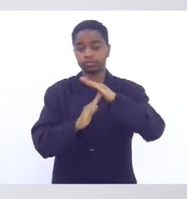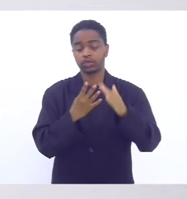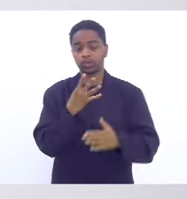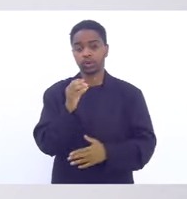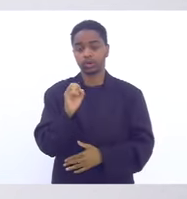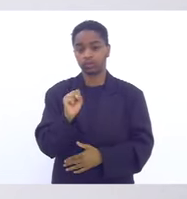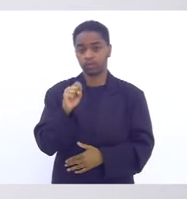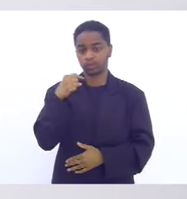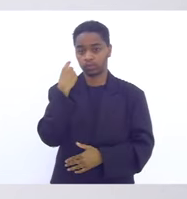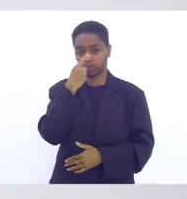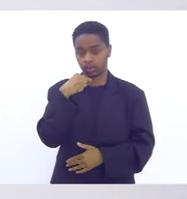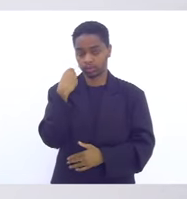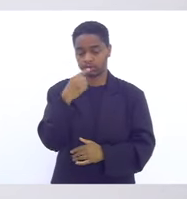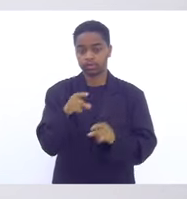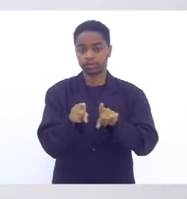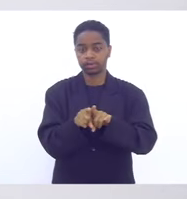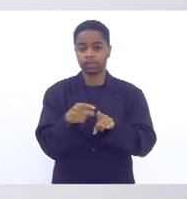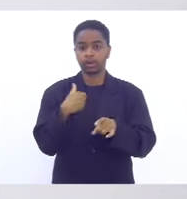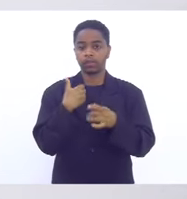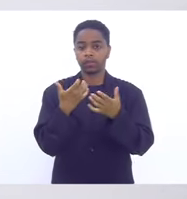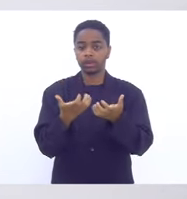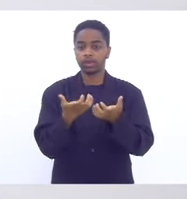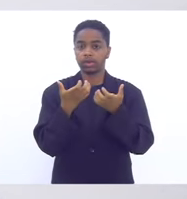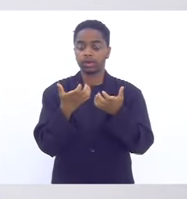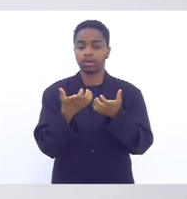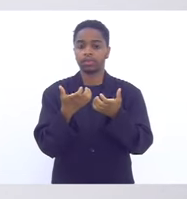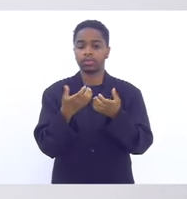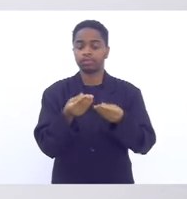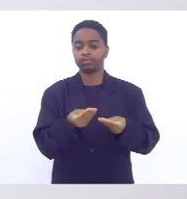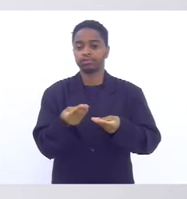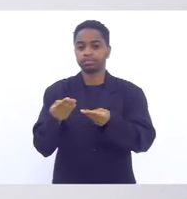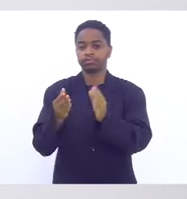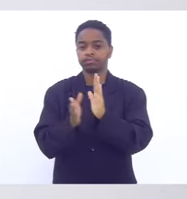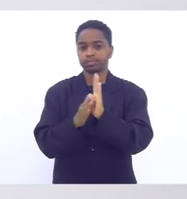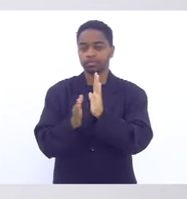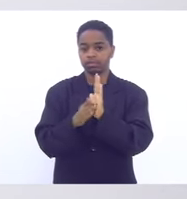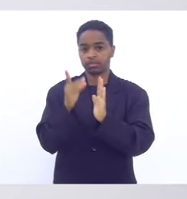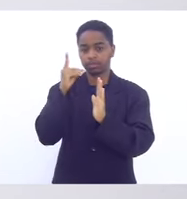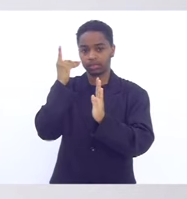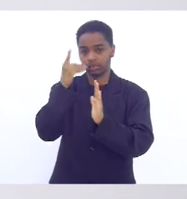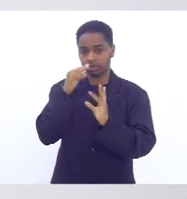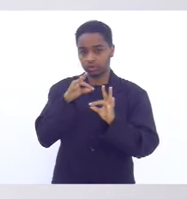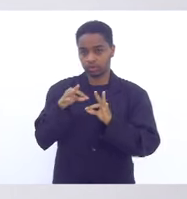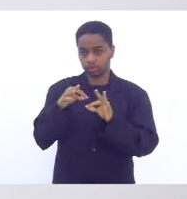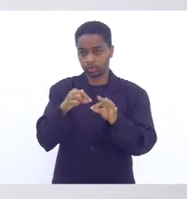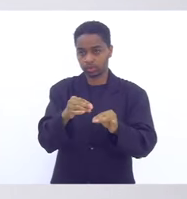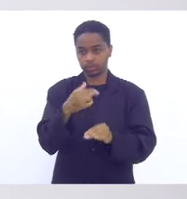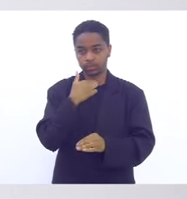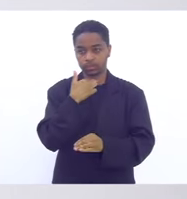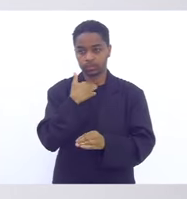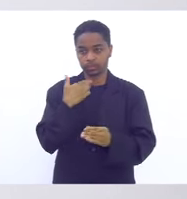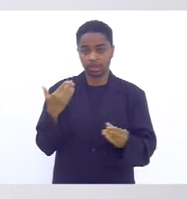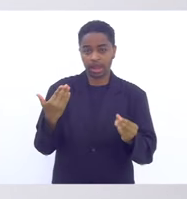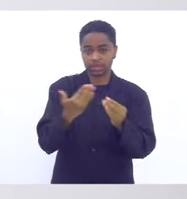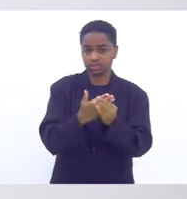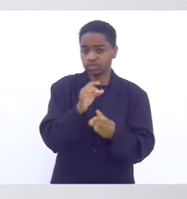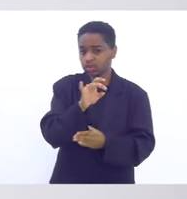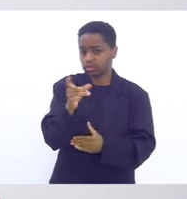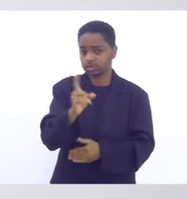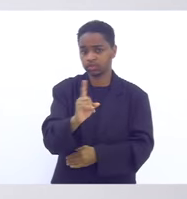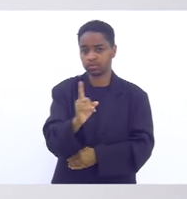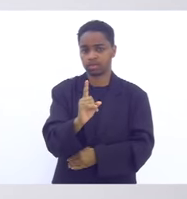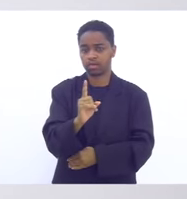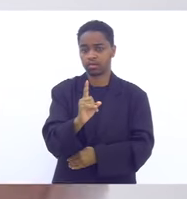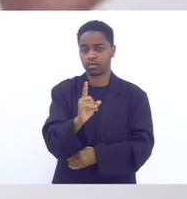horas. E eu queria também que fosse encaminhado uma proposta a todos os deputados que ninguém mais entrasse com ação individual,